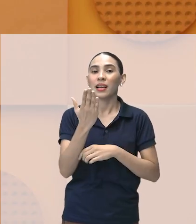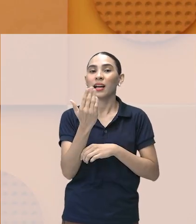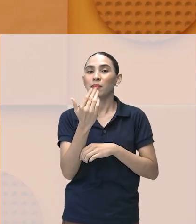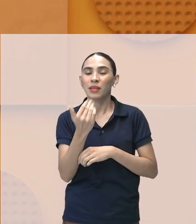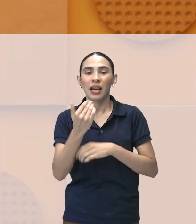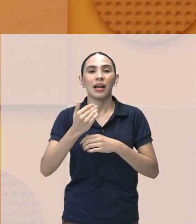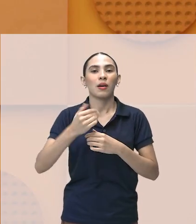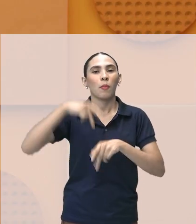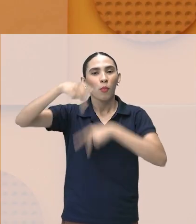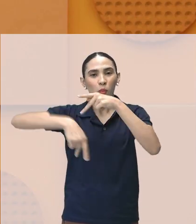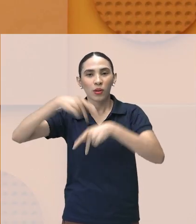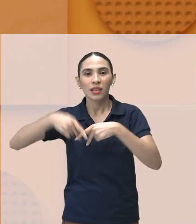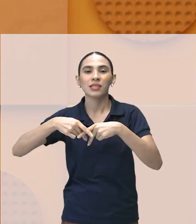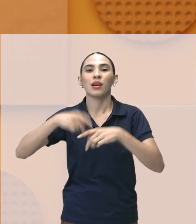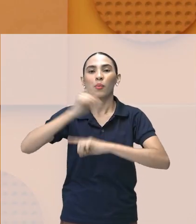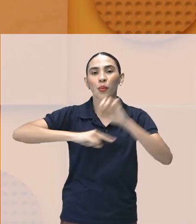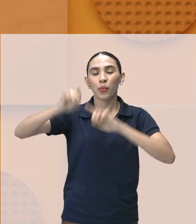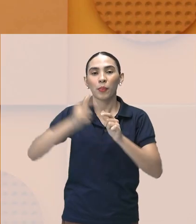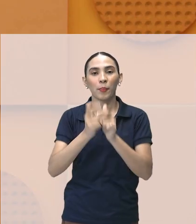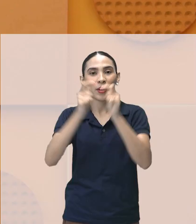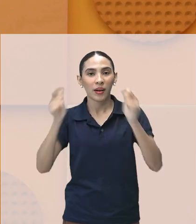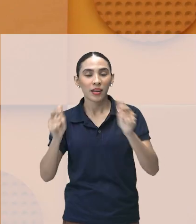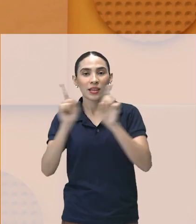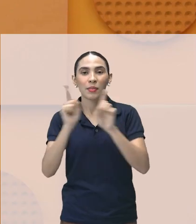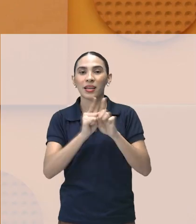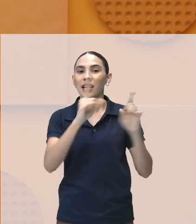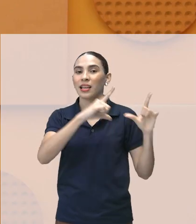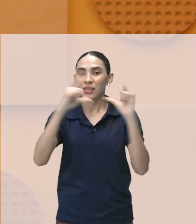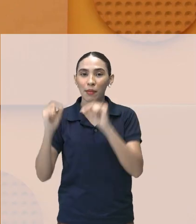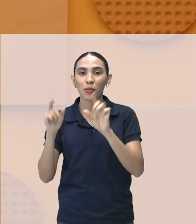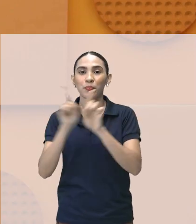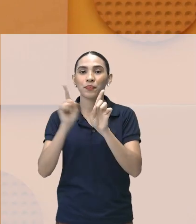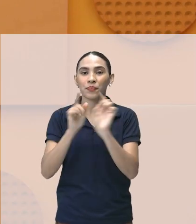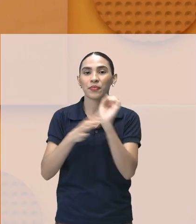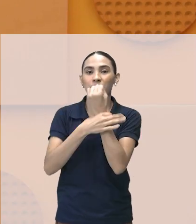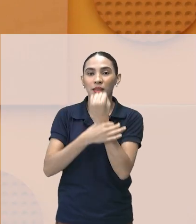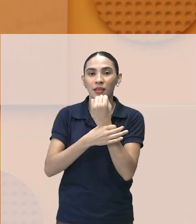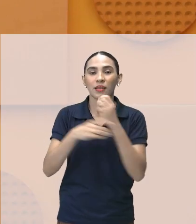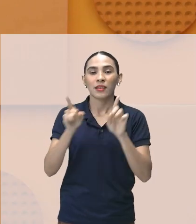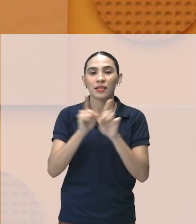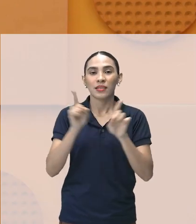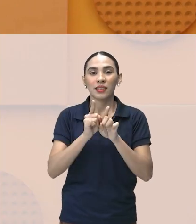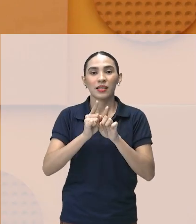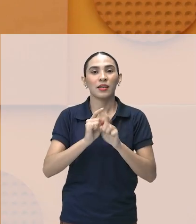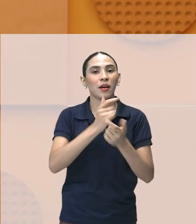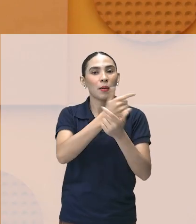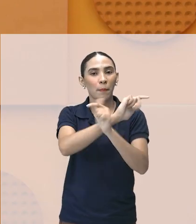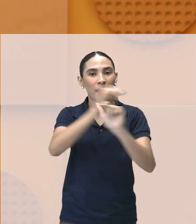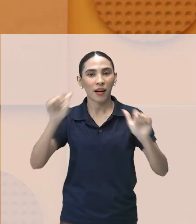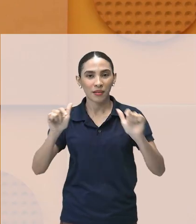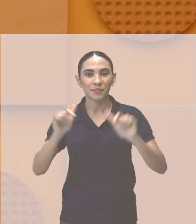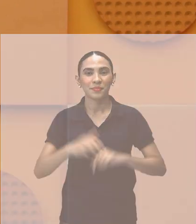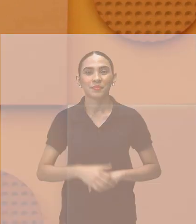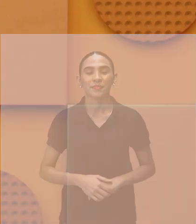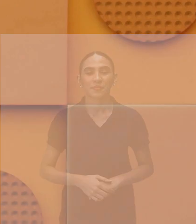uma população global em crescimento e reduziu a insegurança alimentar em muitas regiões.